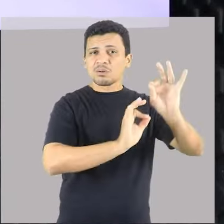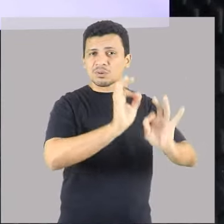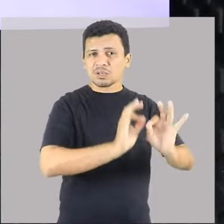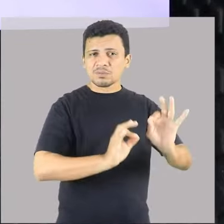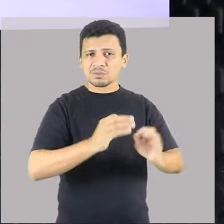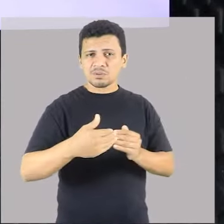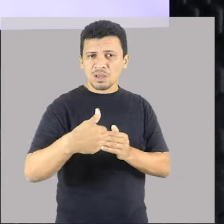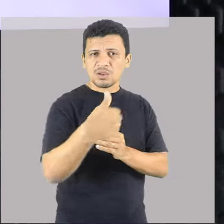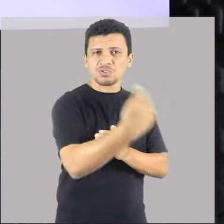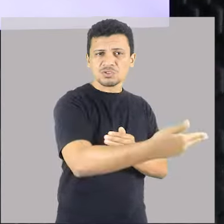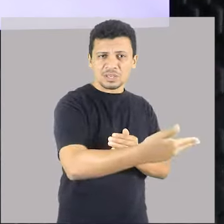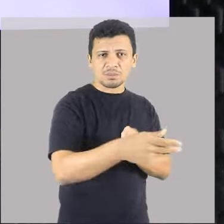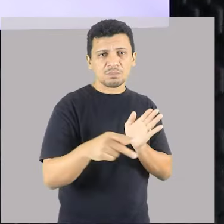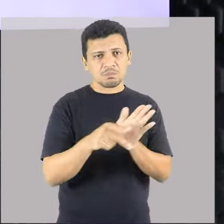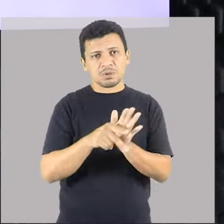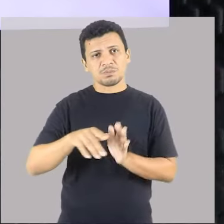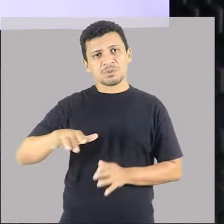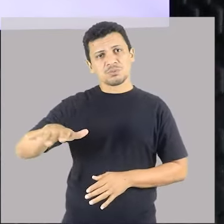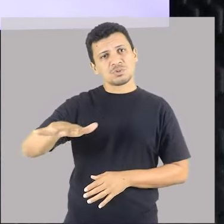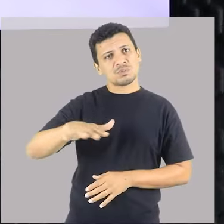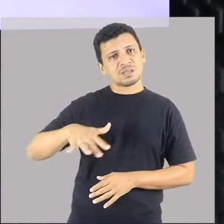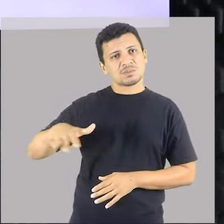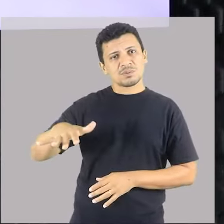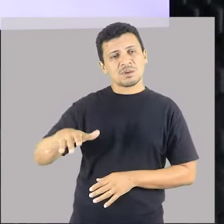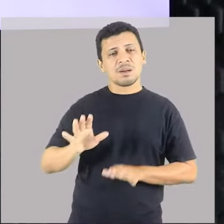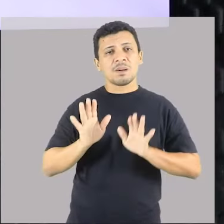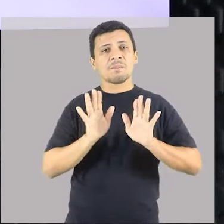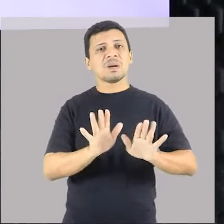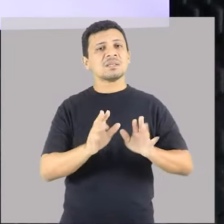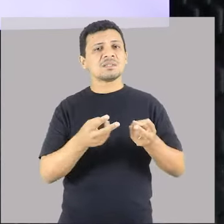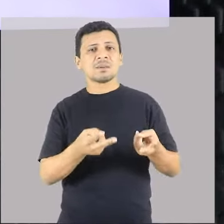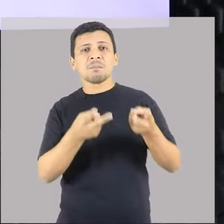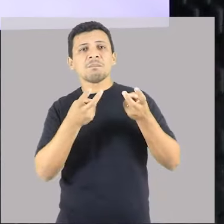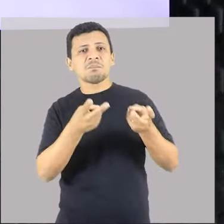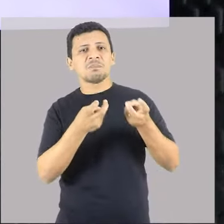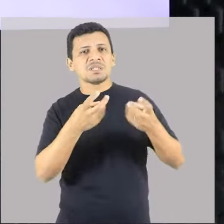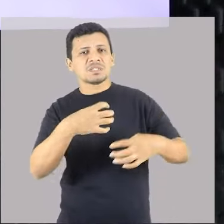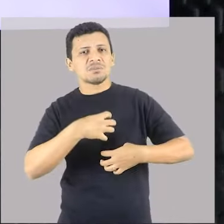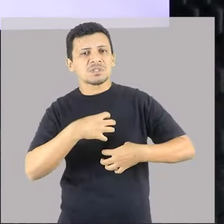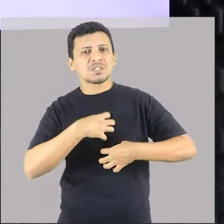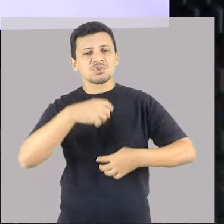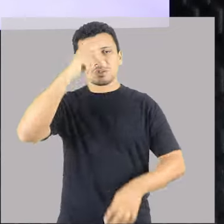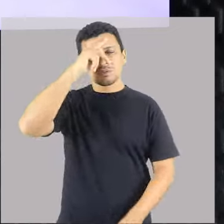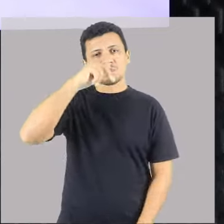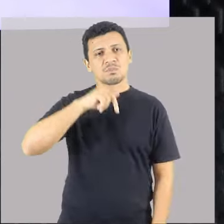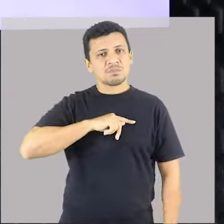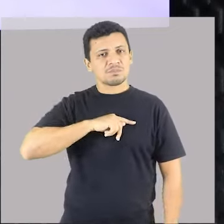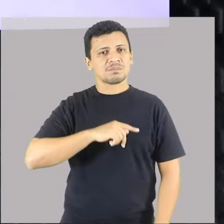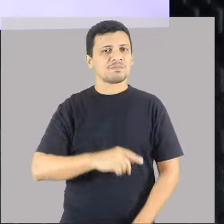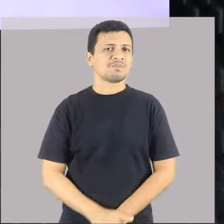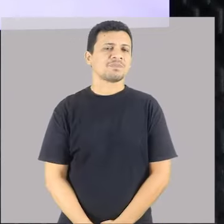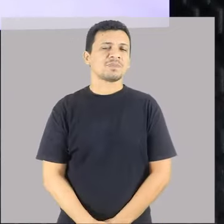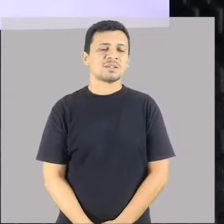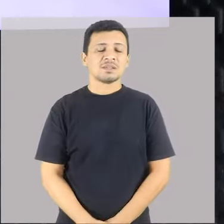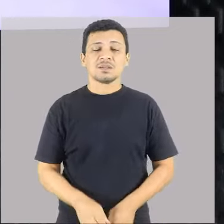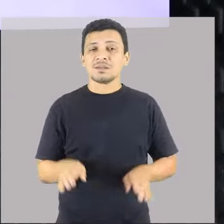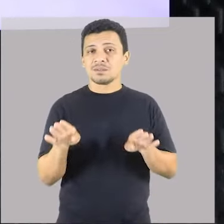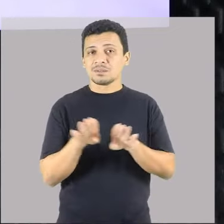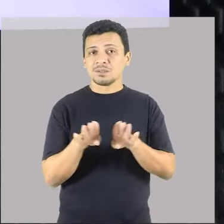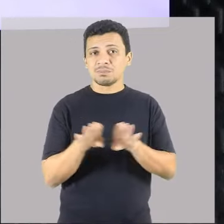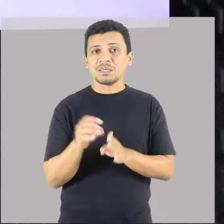características do espaço Mas ela consiste naquilo que nós podemos perceber pelos nossos sentidos belezinha e muito